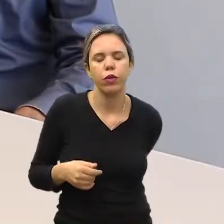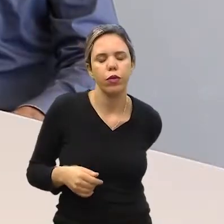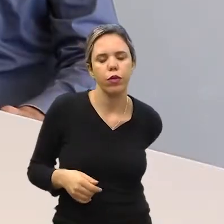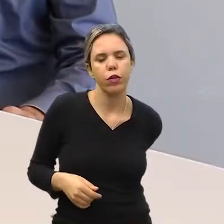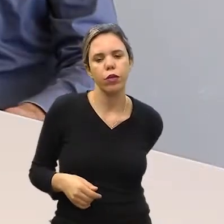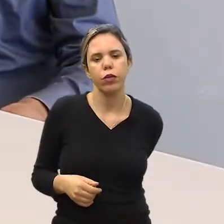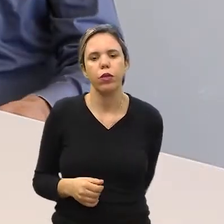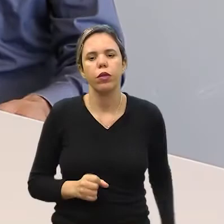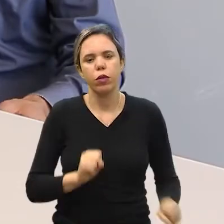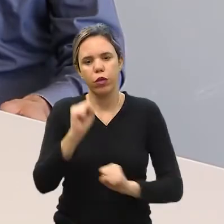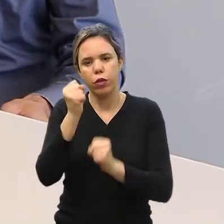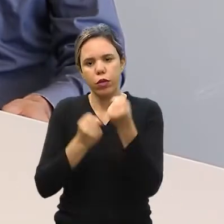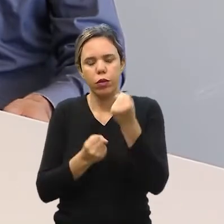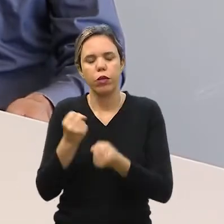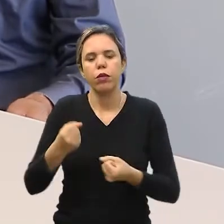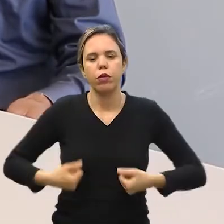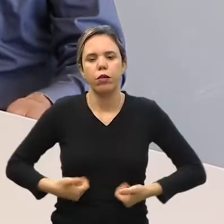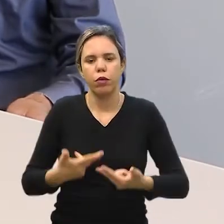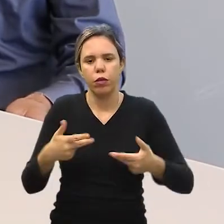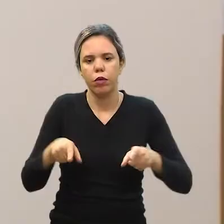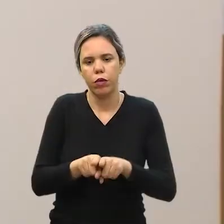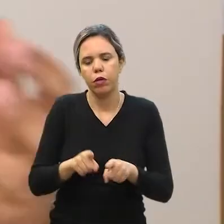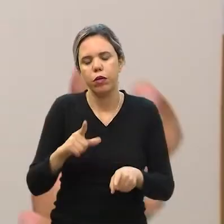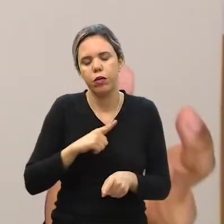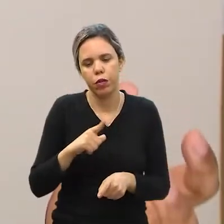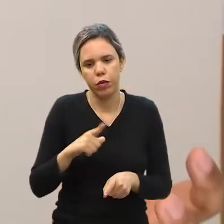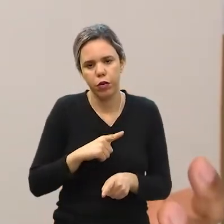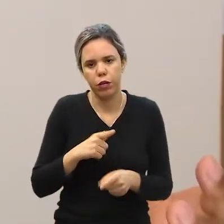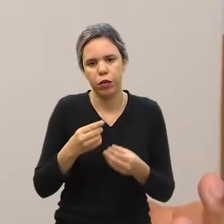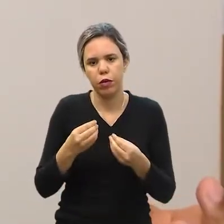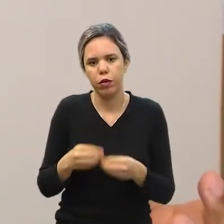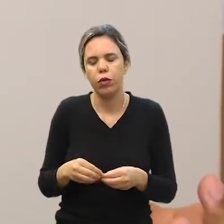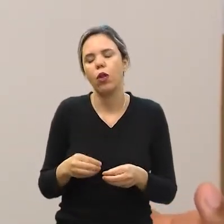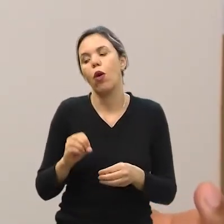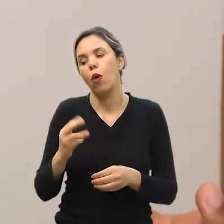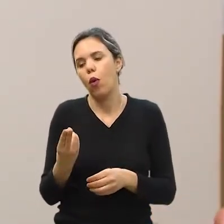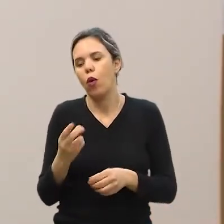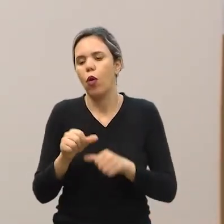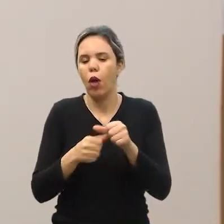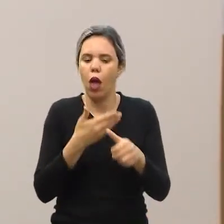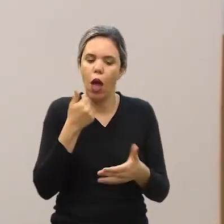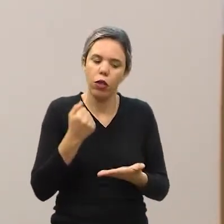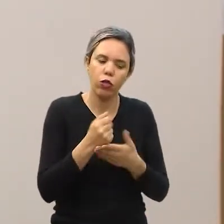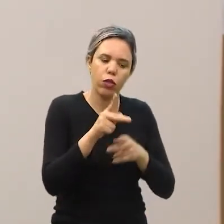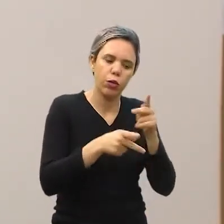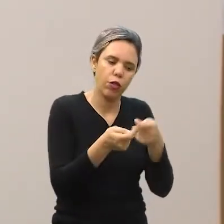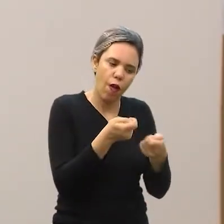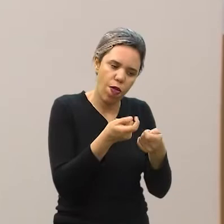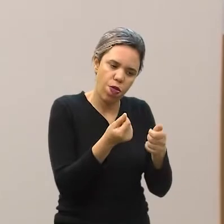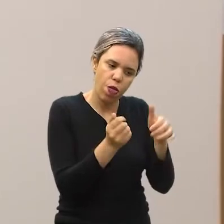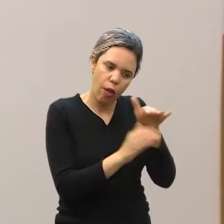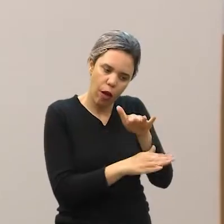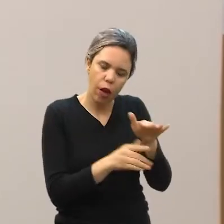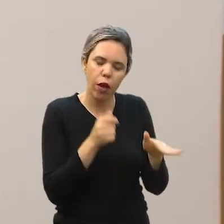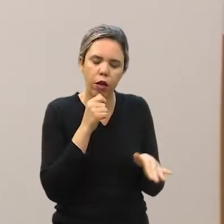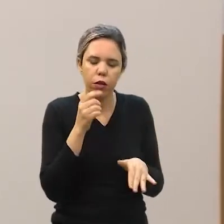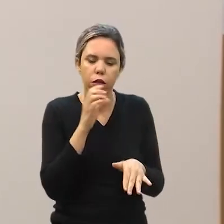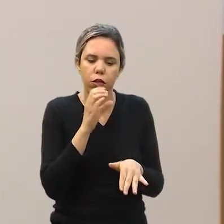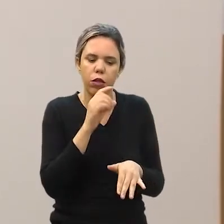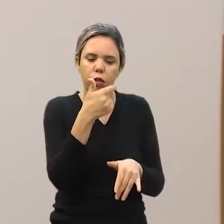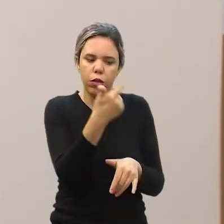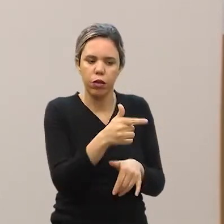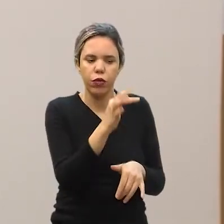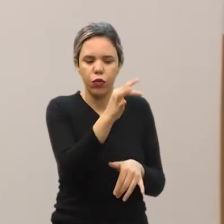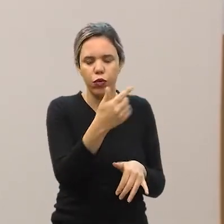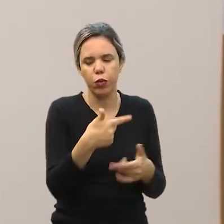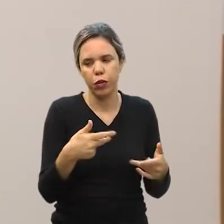à indústria em si, também tem um outro impacto, um outro lado que ajuda as pessoas a pouparem mais dinheiro